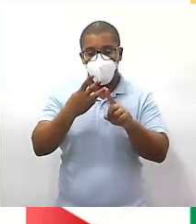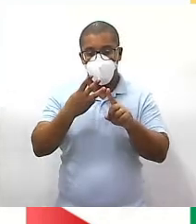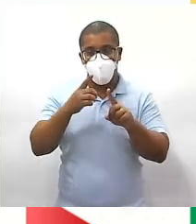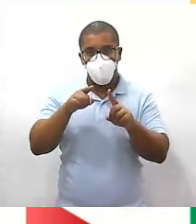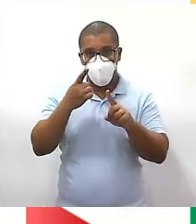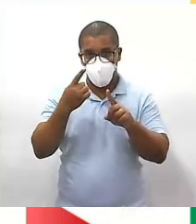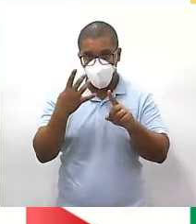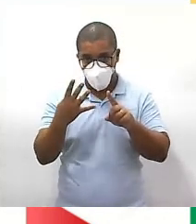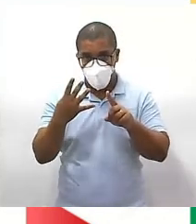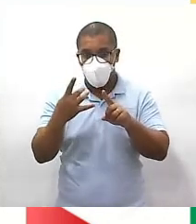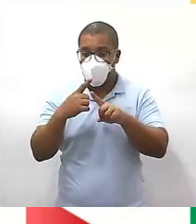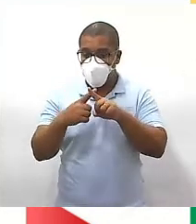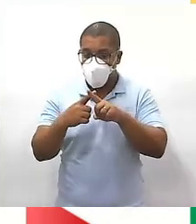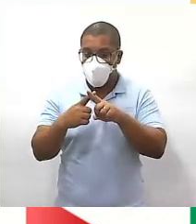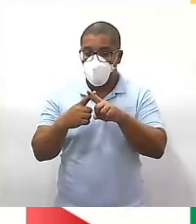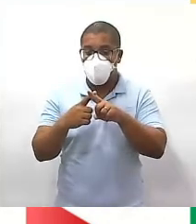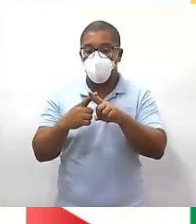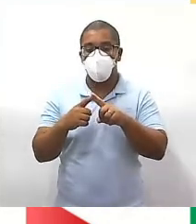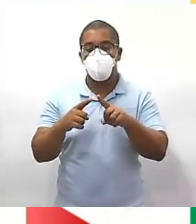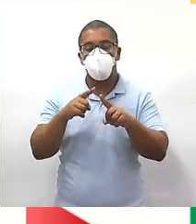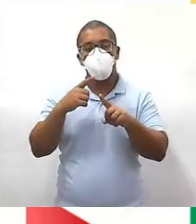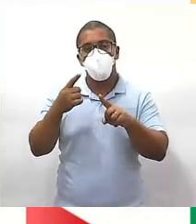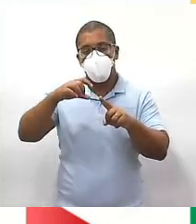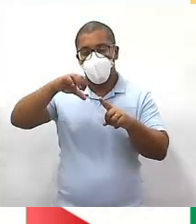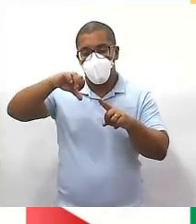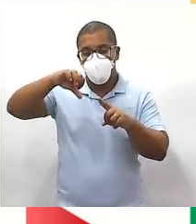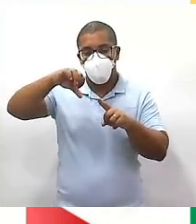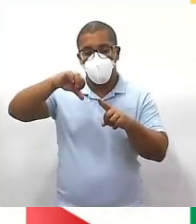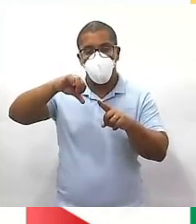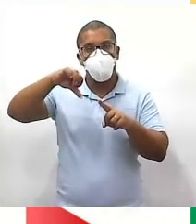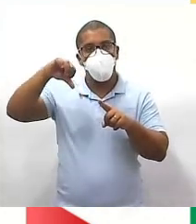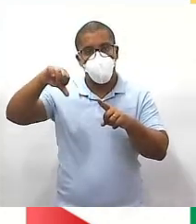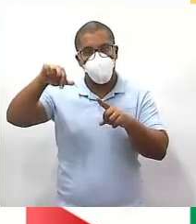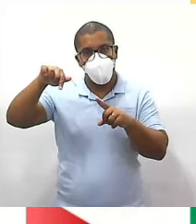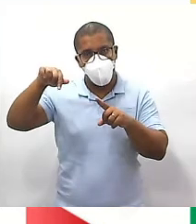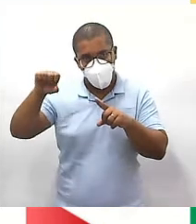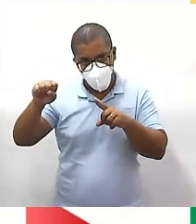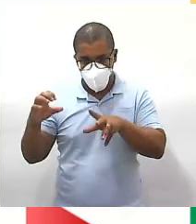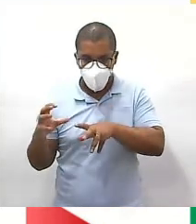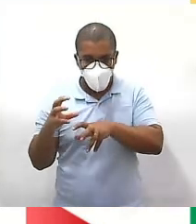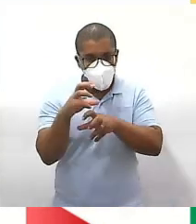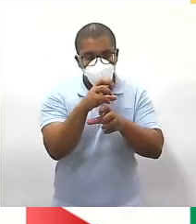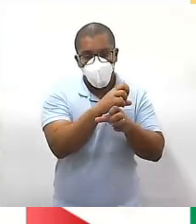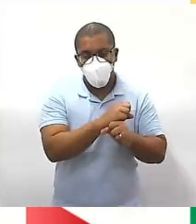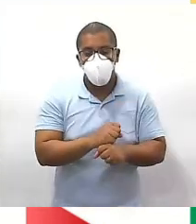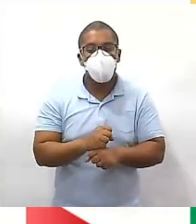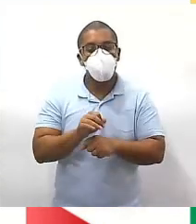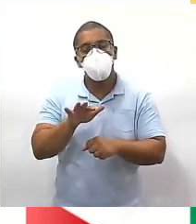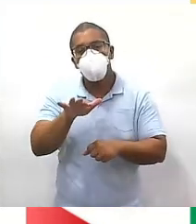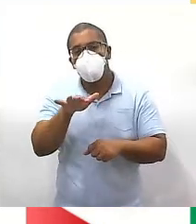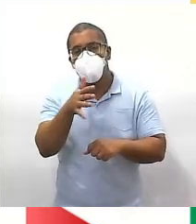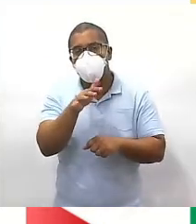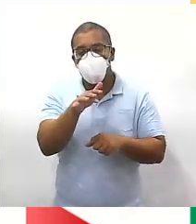3,14 vezes 2 e eu vou ter 6,28, tá bom? E depois eu vou multiplicar isso por